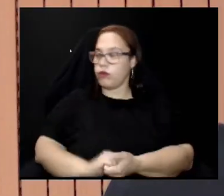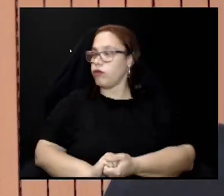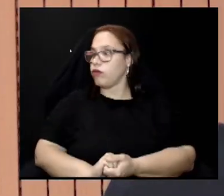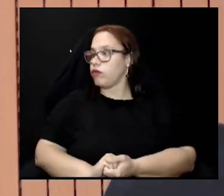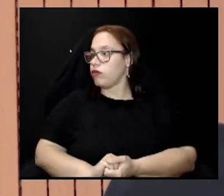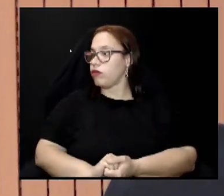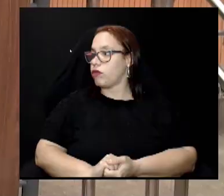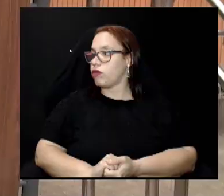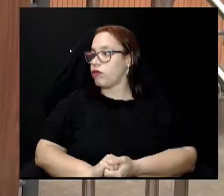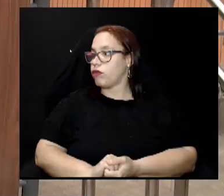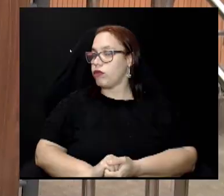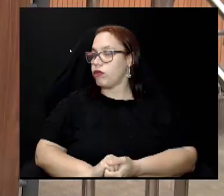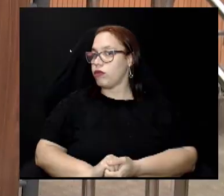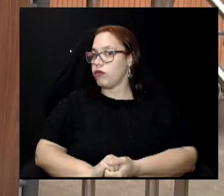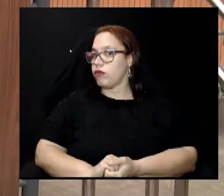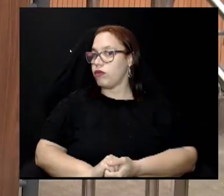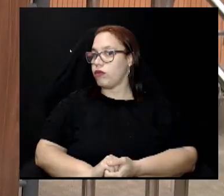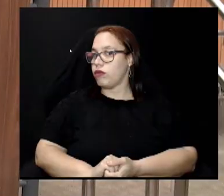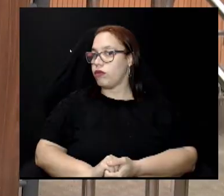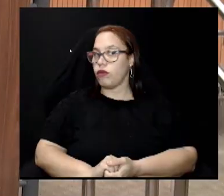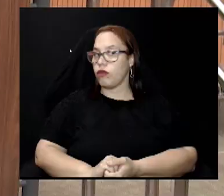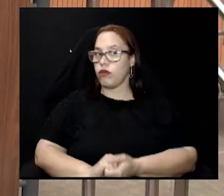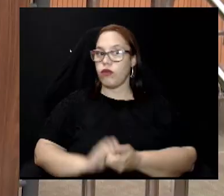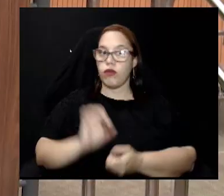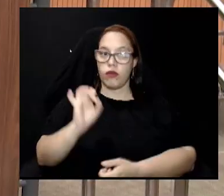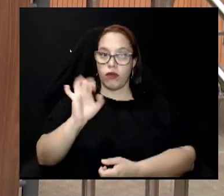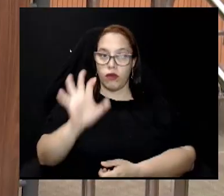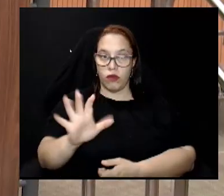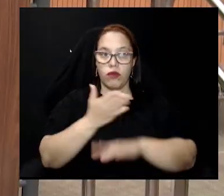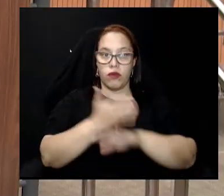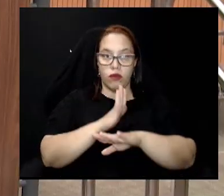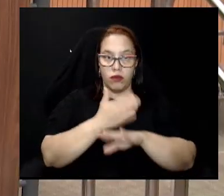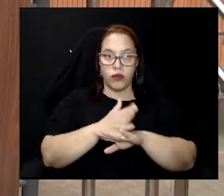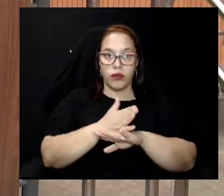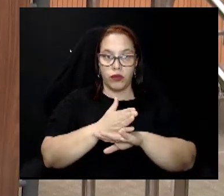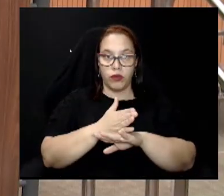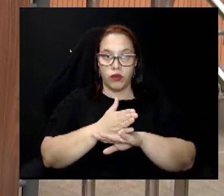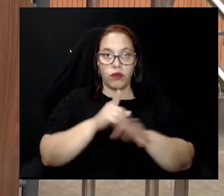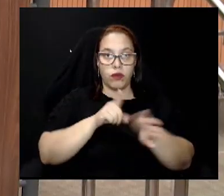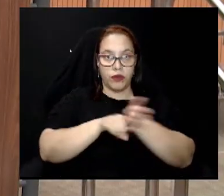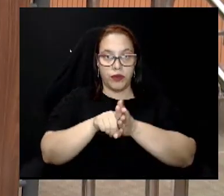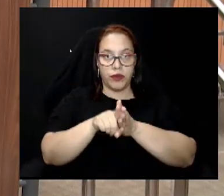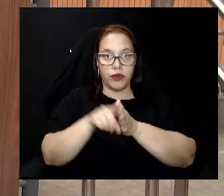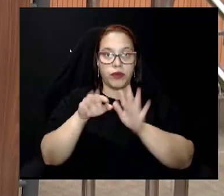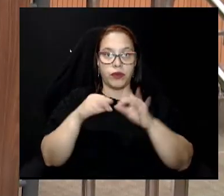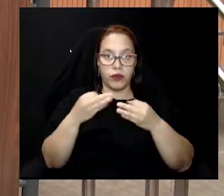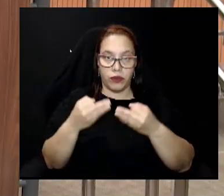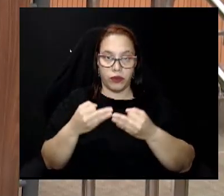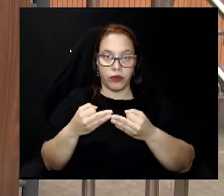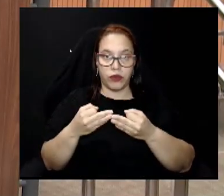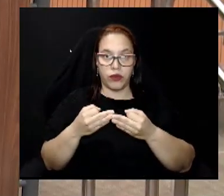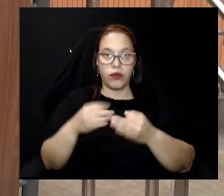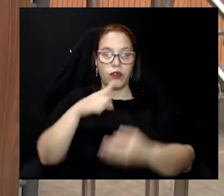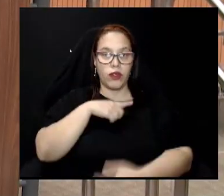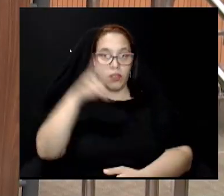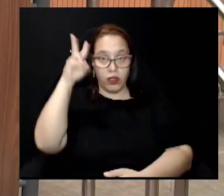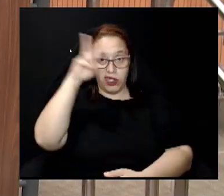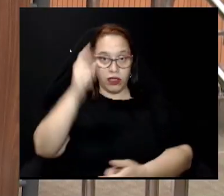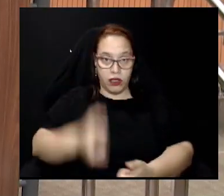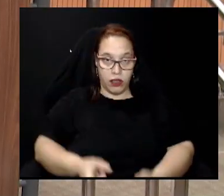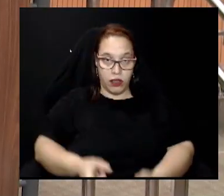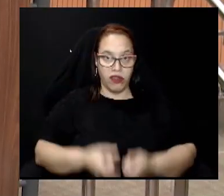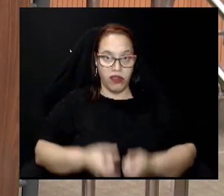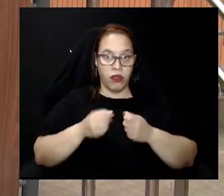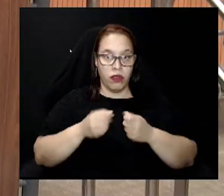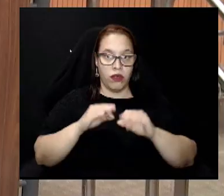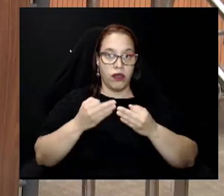Por favor, uma observação que, na prática, quando a gente vai perguntar para o familiar, você tem histórias de câncer na família? A maioria